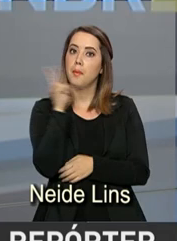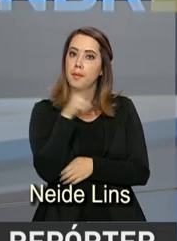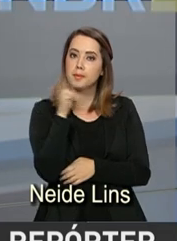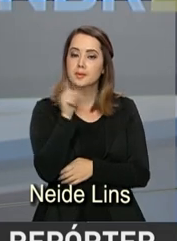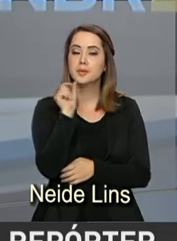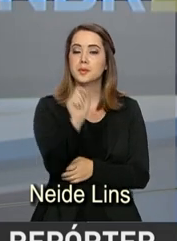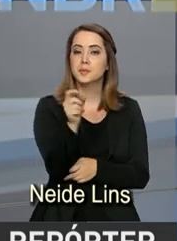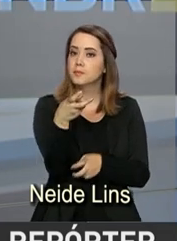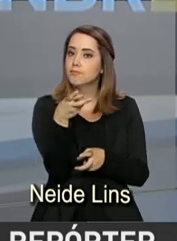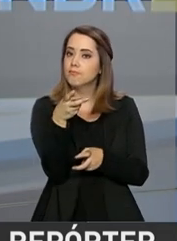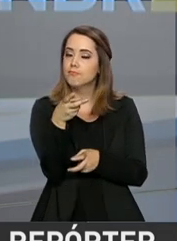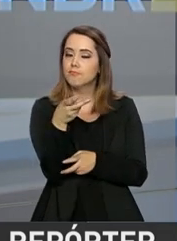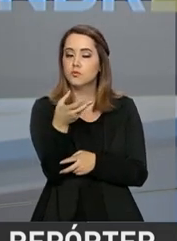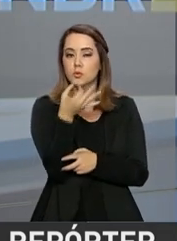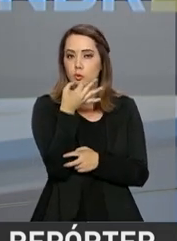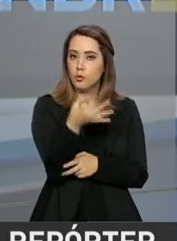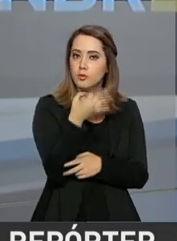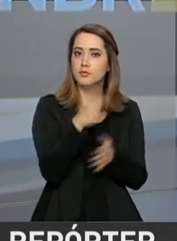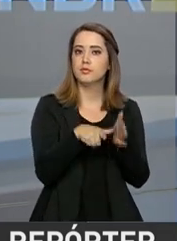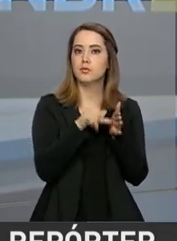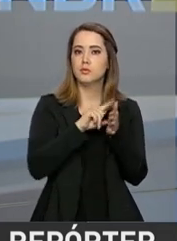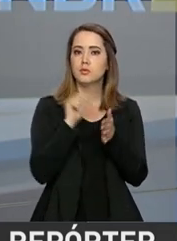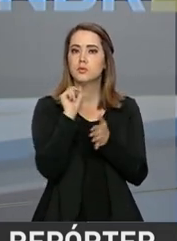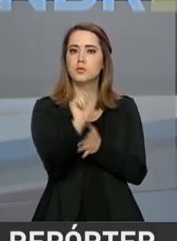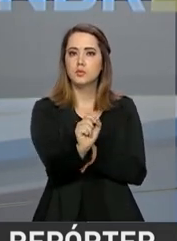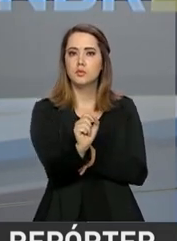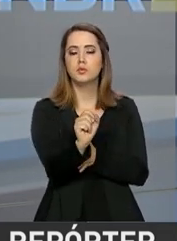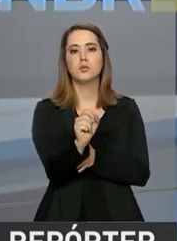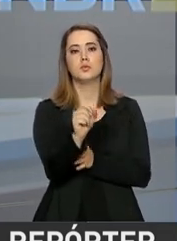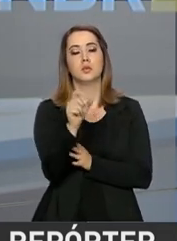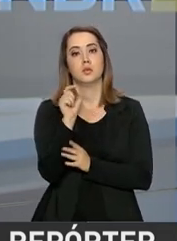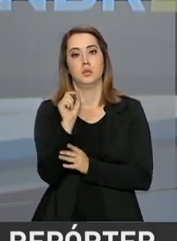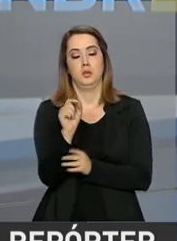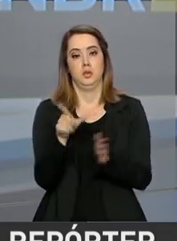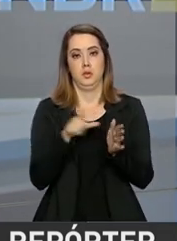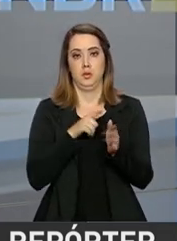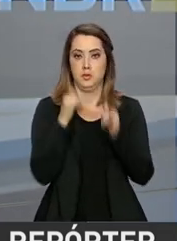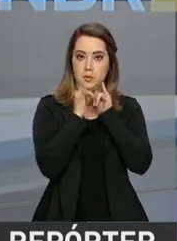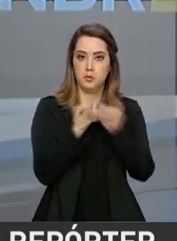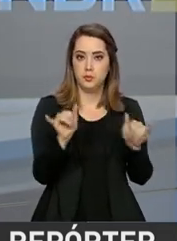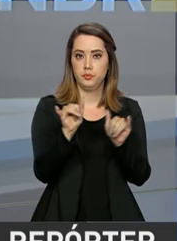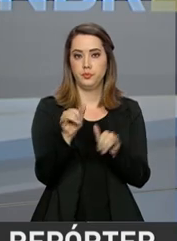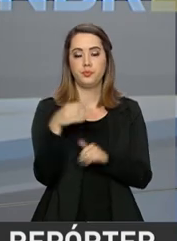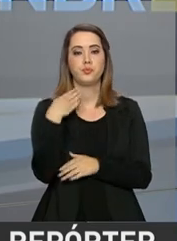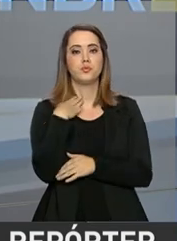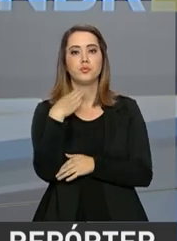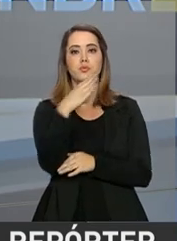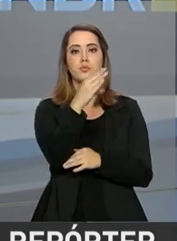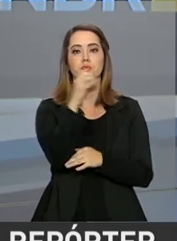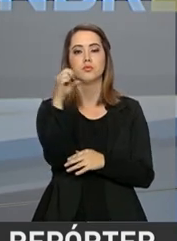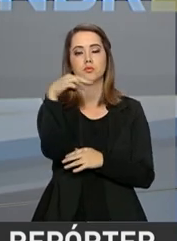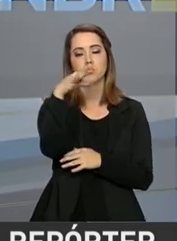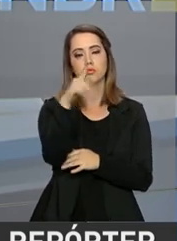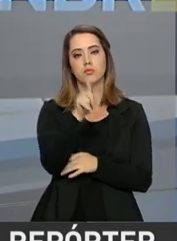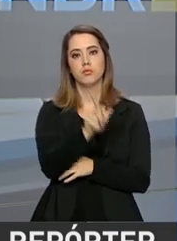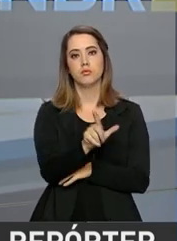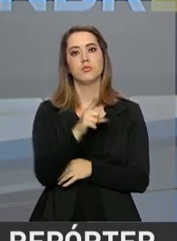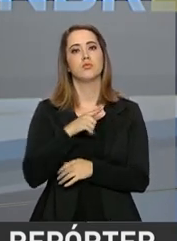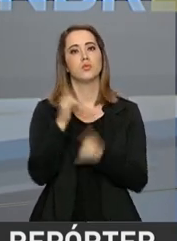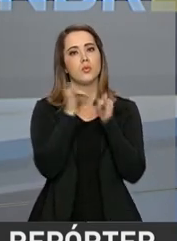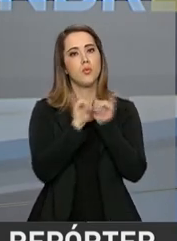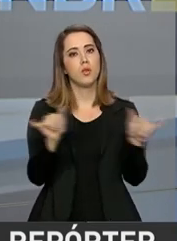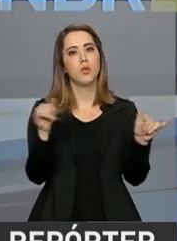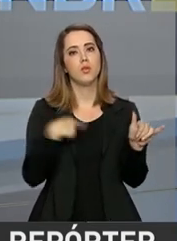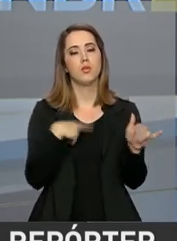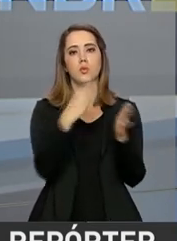previsto Essa é a estimativa do mercado financeiro segundo o boletim Focus do Banco Central divulgado hoje a